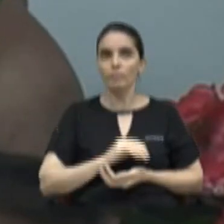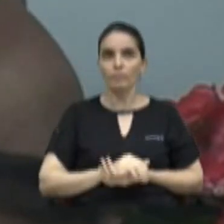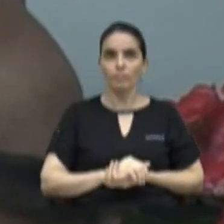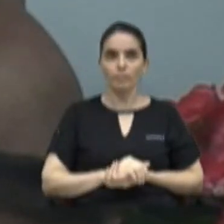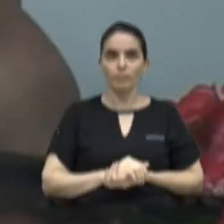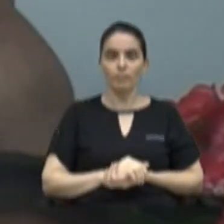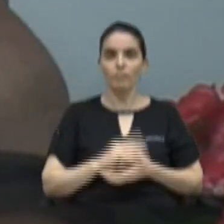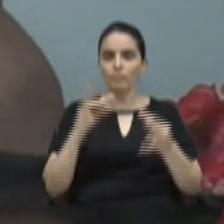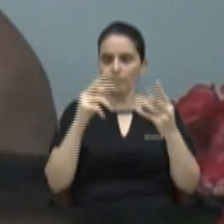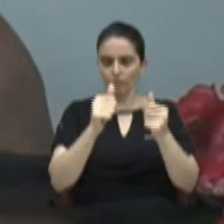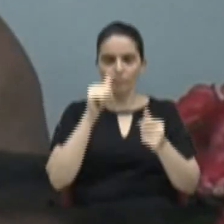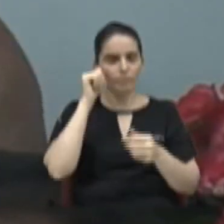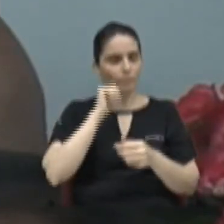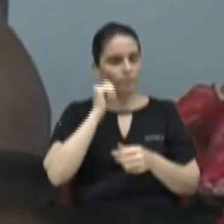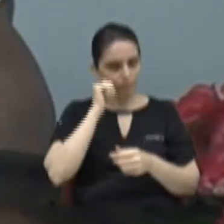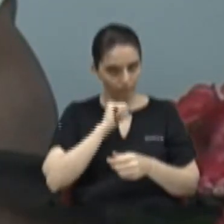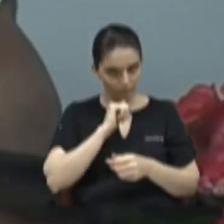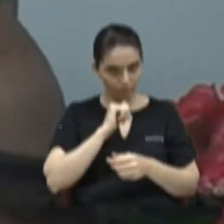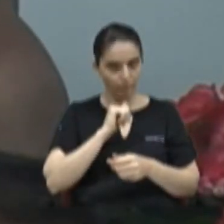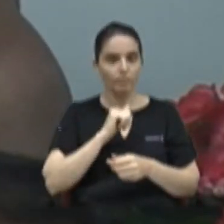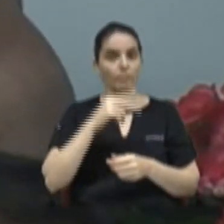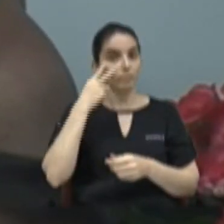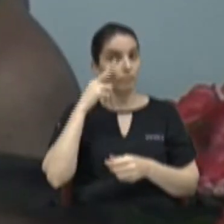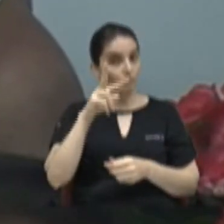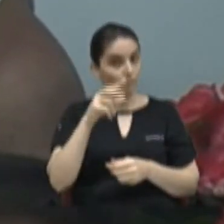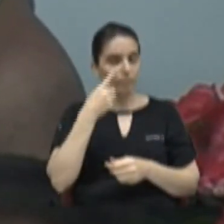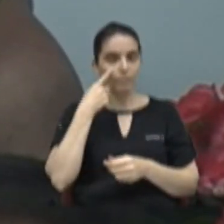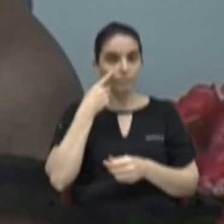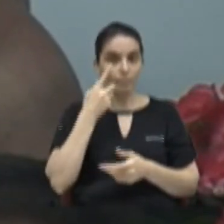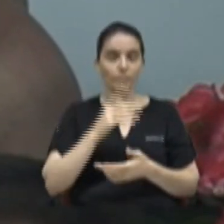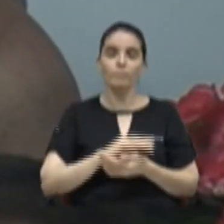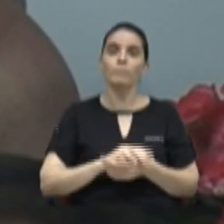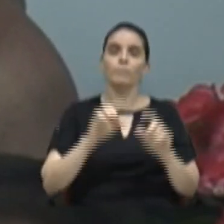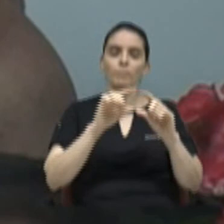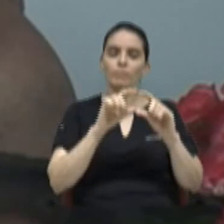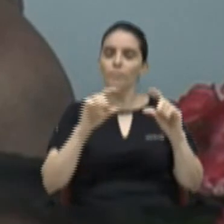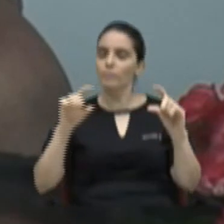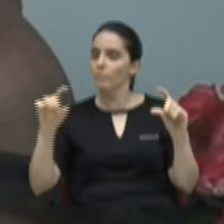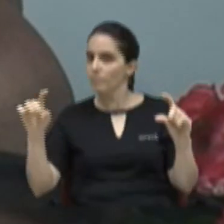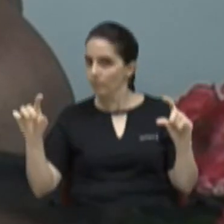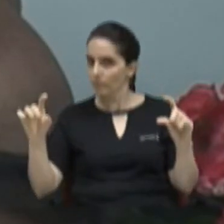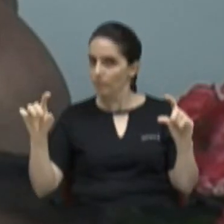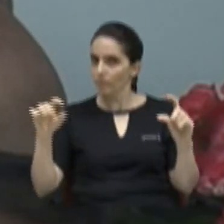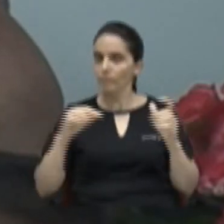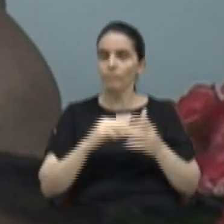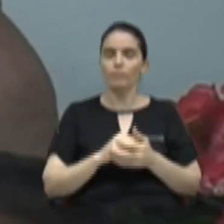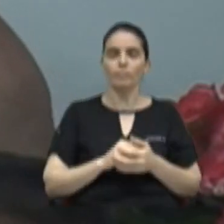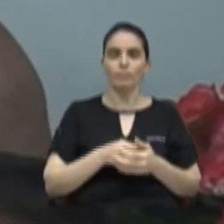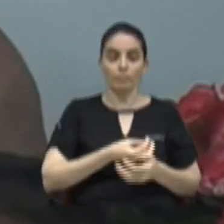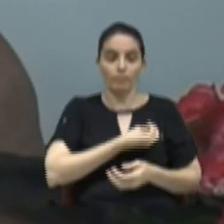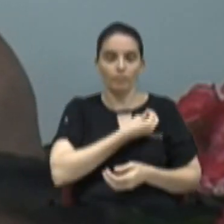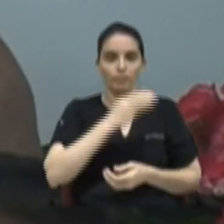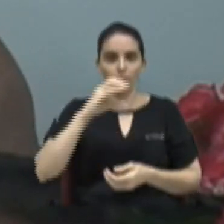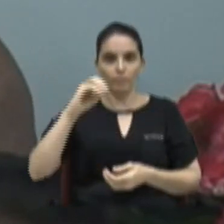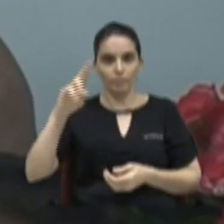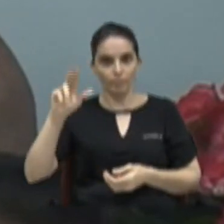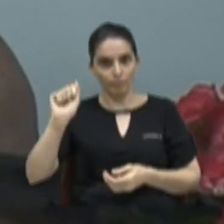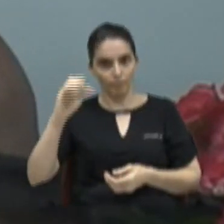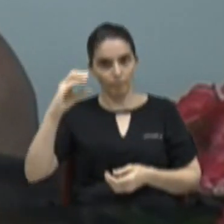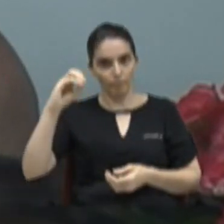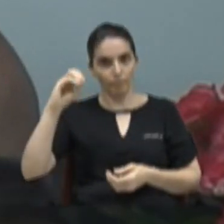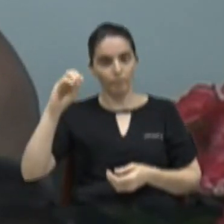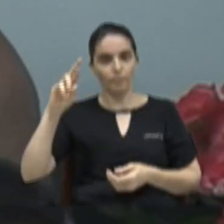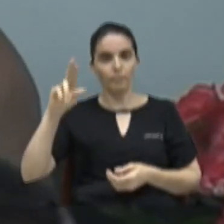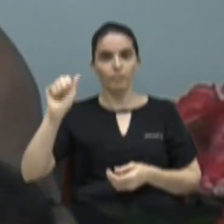para todas as mulheres que estão ainda ouvindo uma frase de Cora Coralina. Hoje é dia da